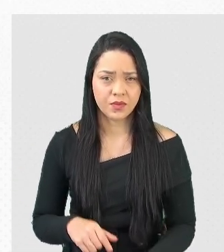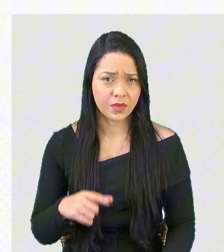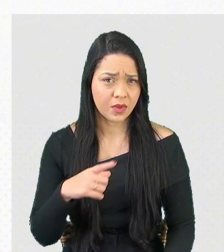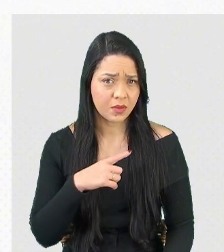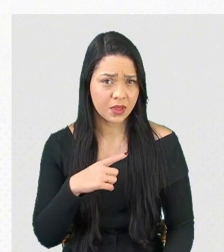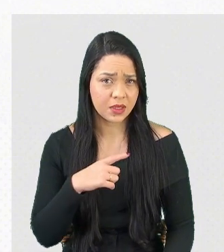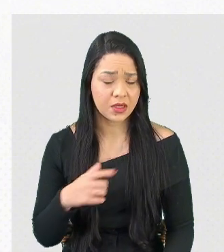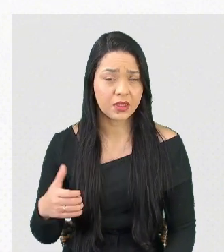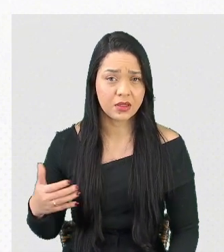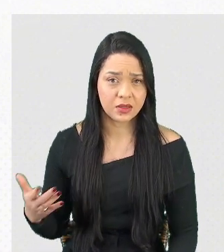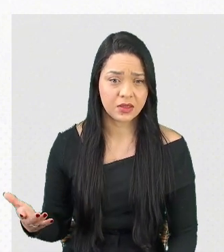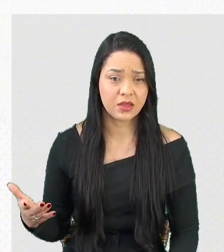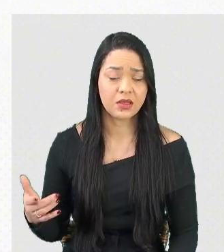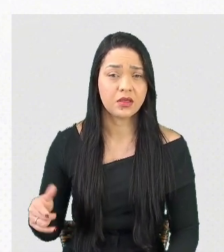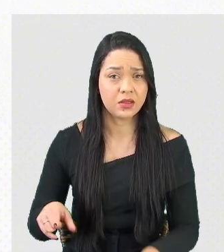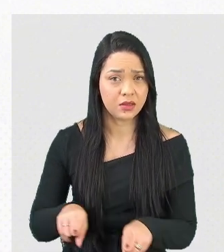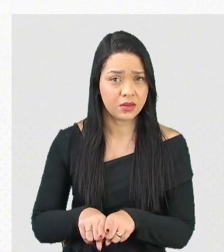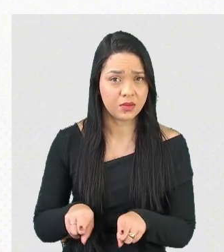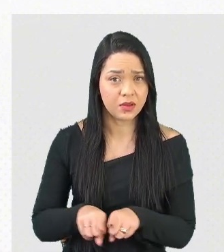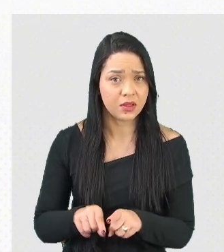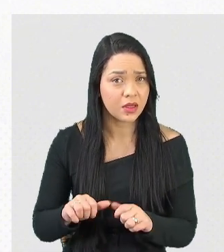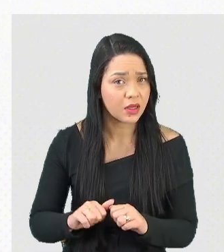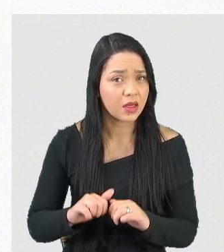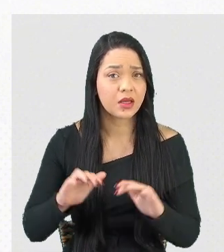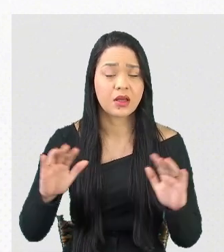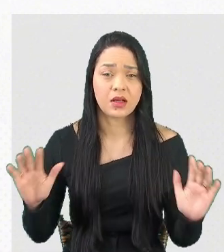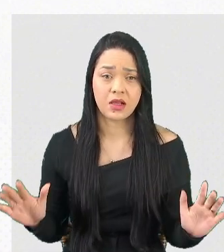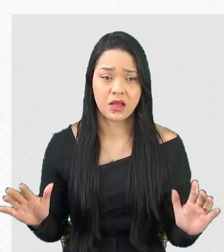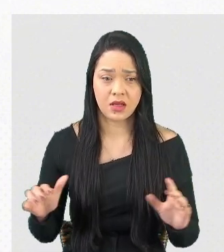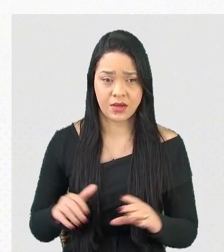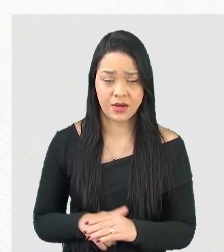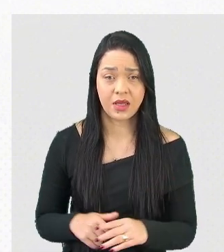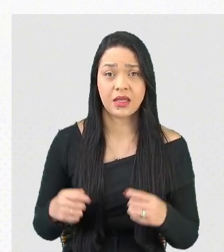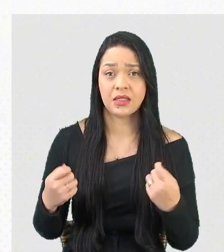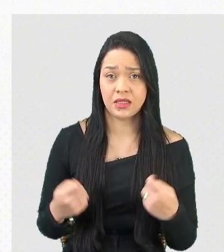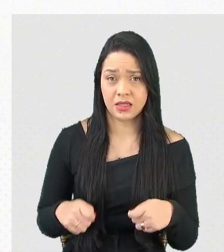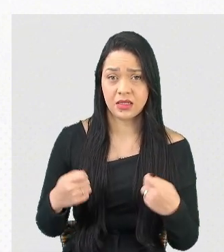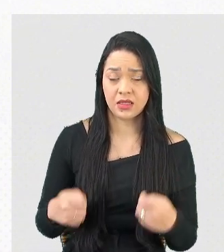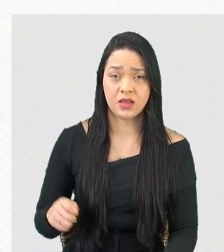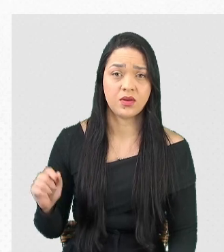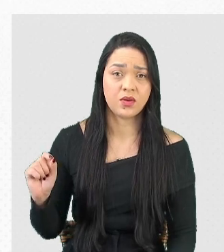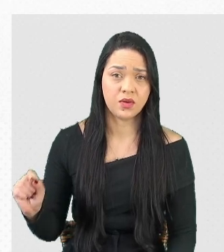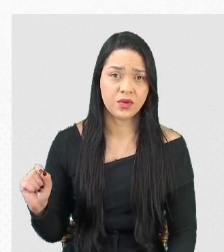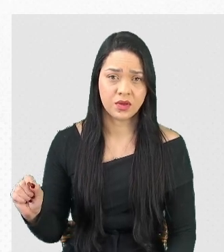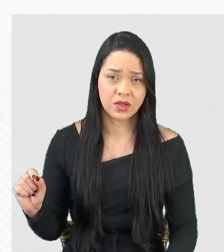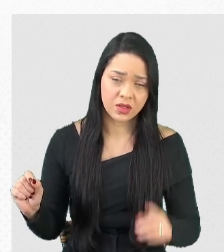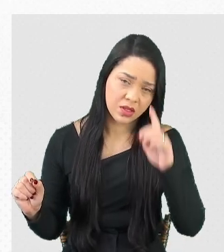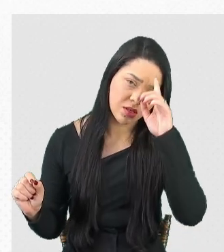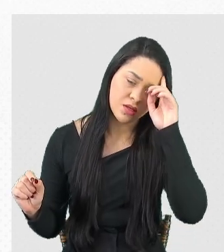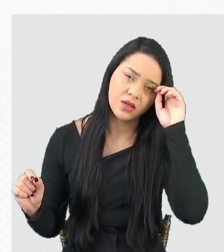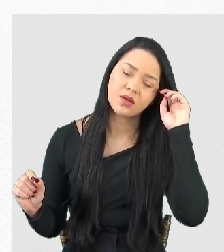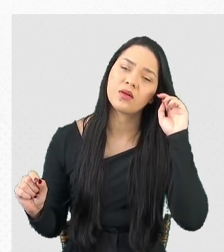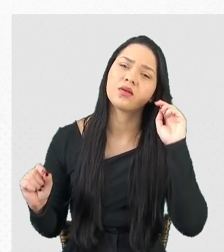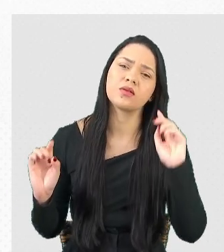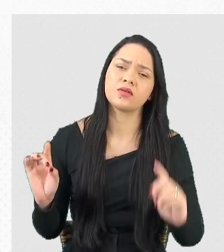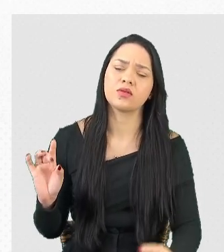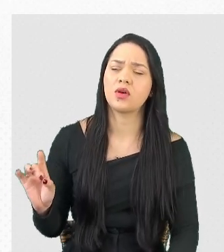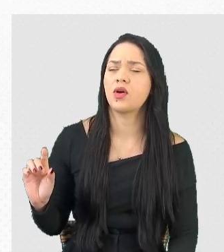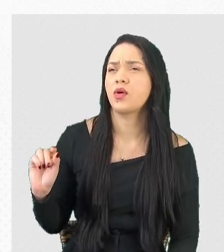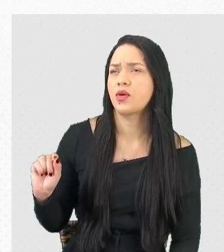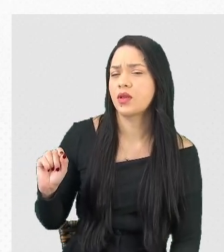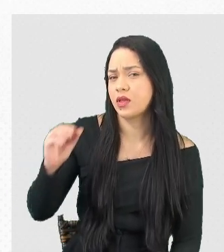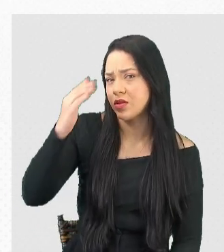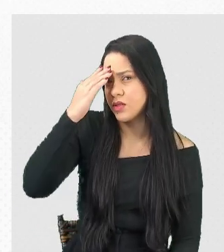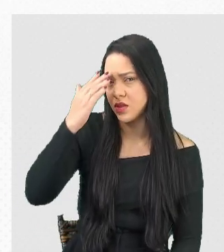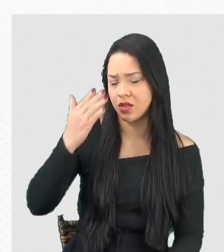era necessário, não se pode ser ingênuo ao ponto de acreditar que uma lei, quando ela é criada, ela não tem os